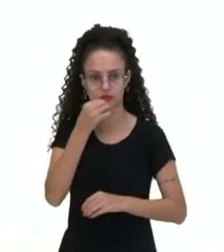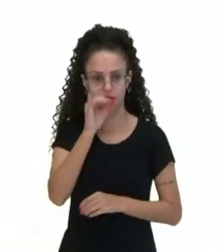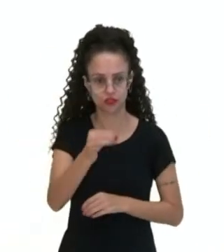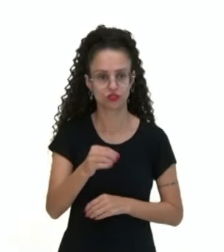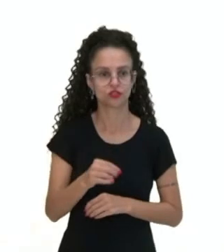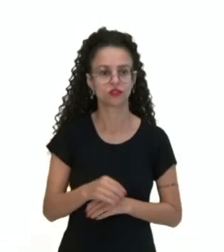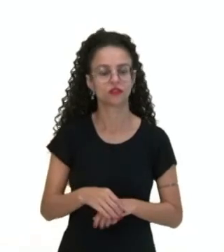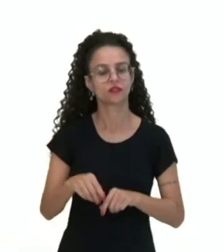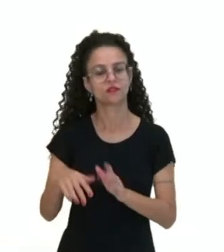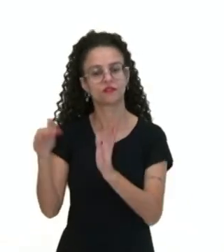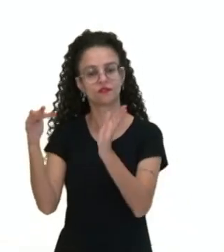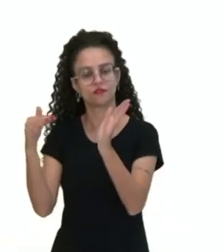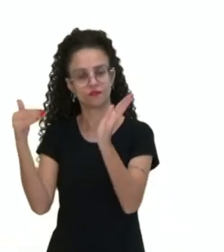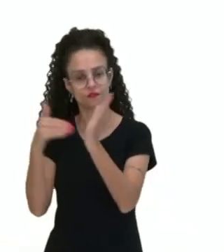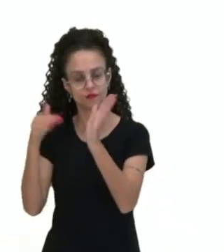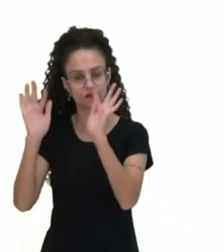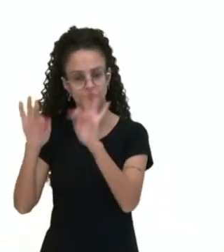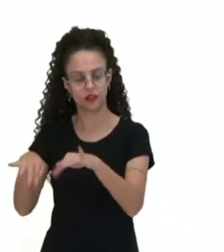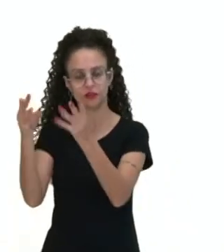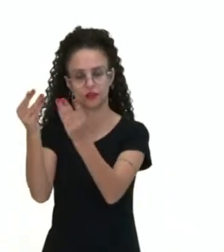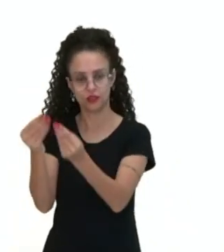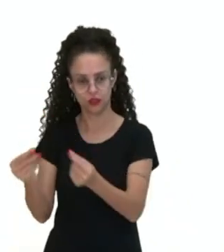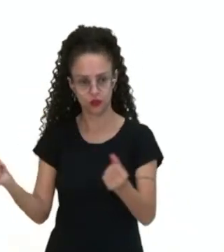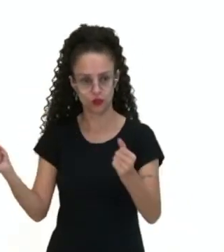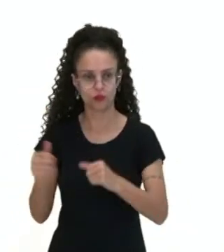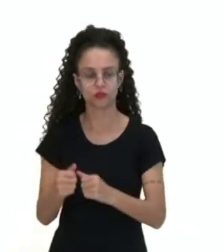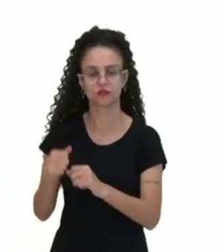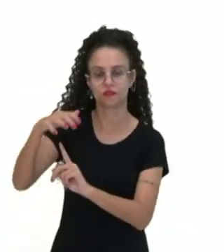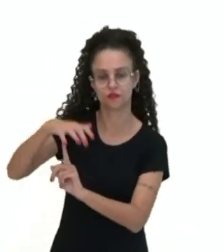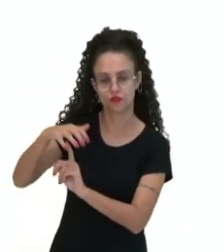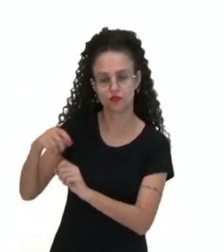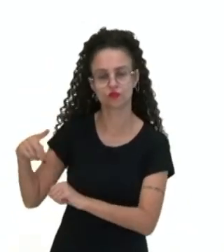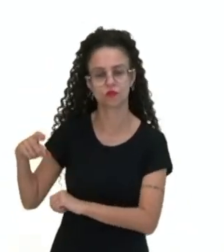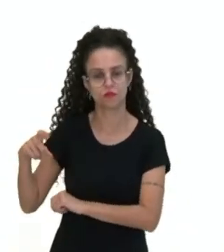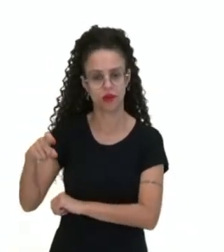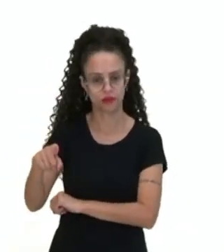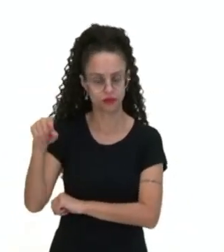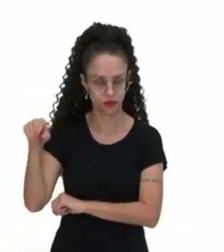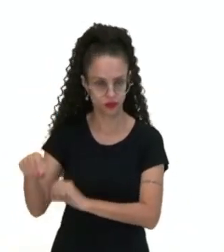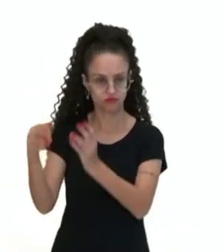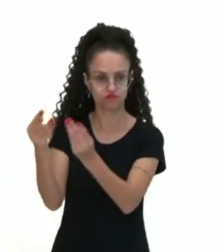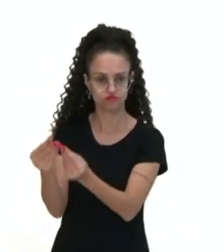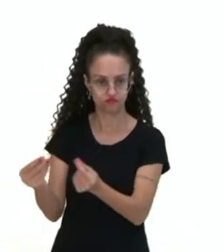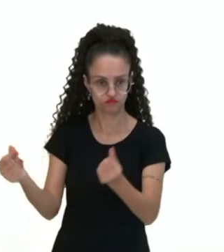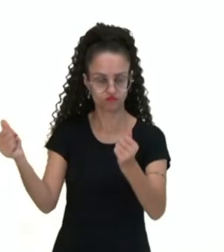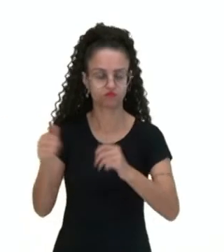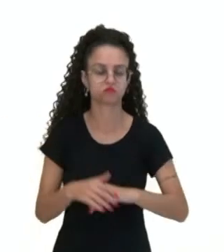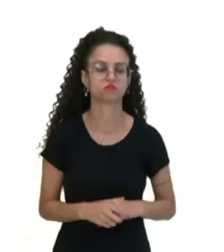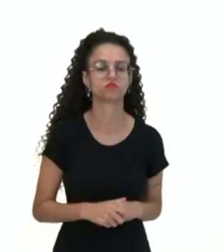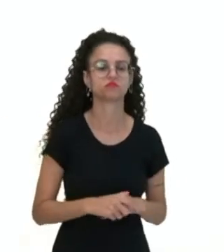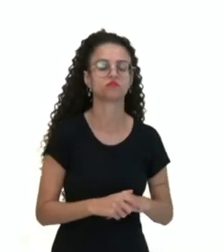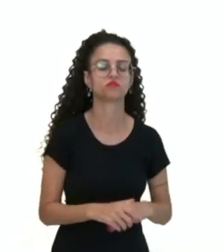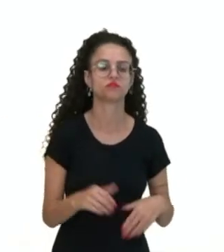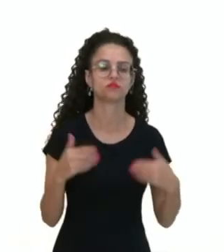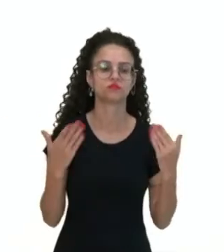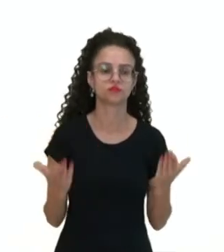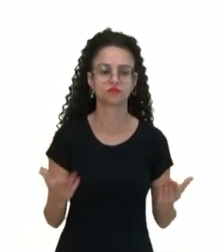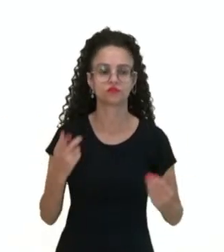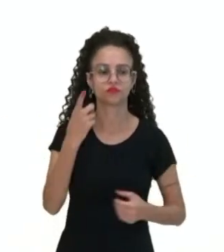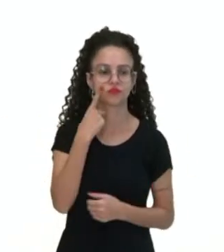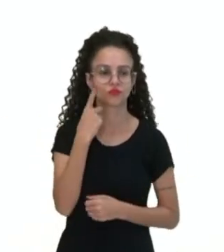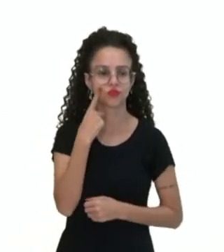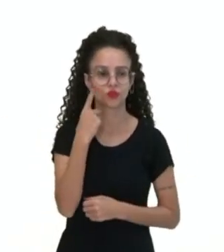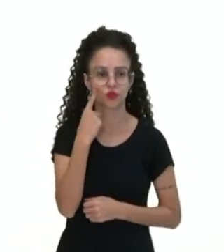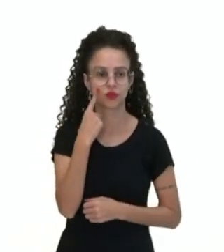No decompositor, não vai esquecer, tá? Dos fungos e bactérias que realizam a decomposição ali da matéria. Então, olha aqui, nós temos